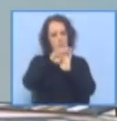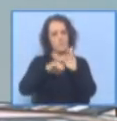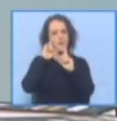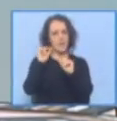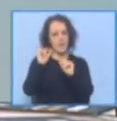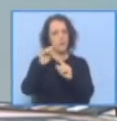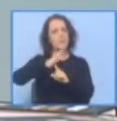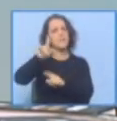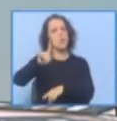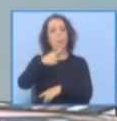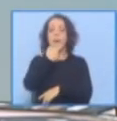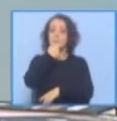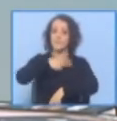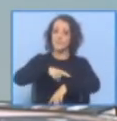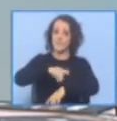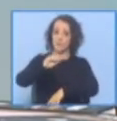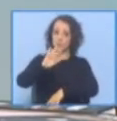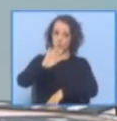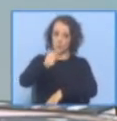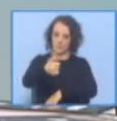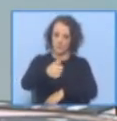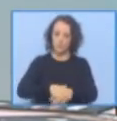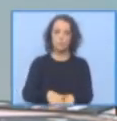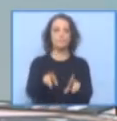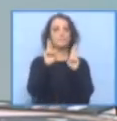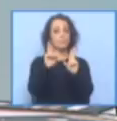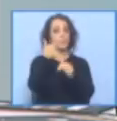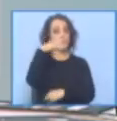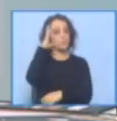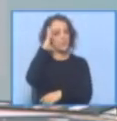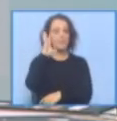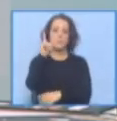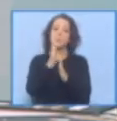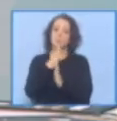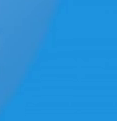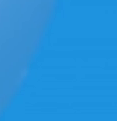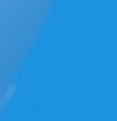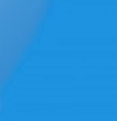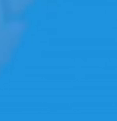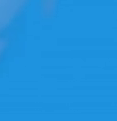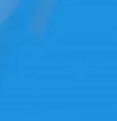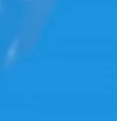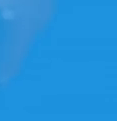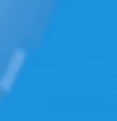na Antena 1, quando forem 22h45. Votos de uma boa tarde. Até amanhã, se Deus quiser.